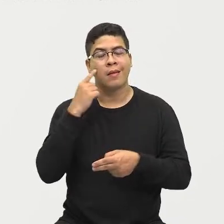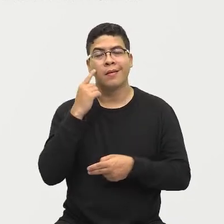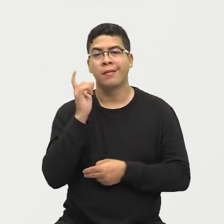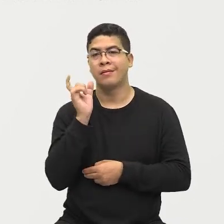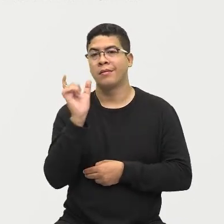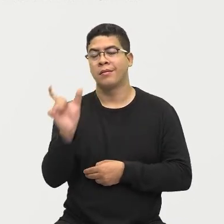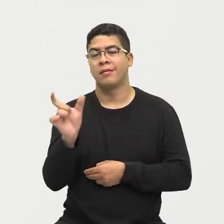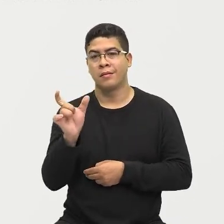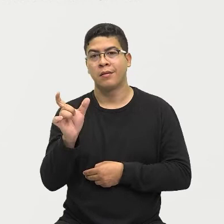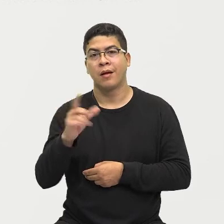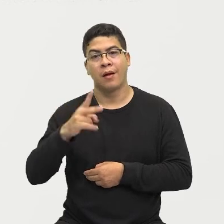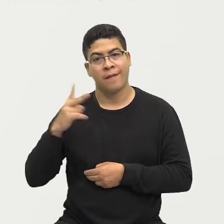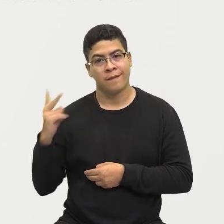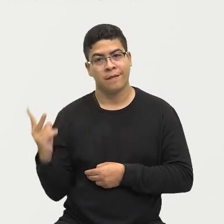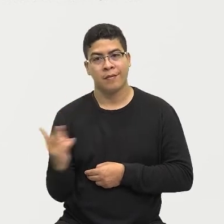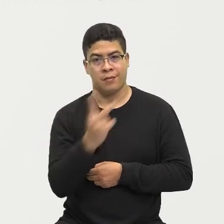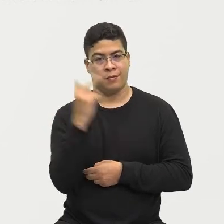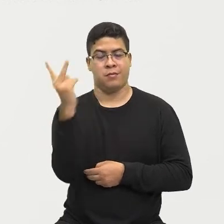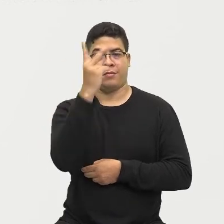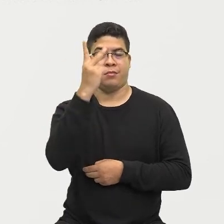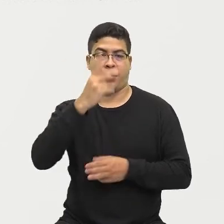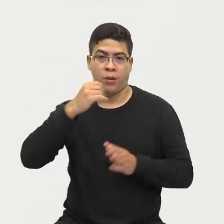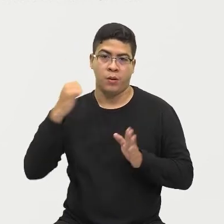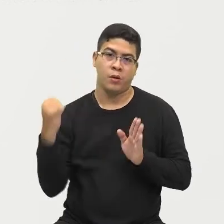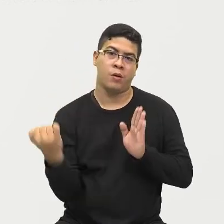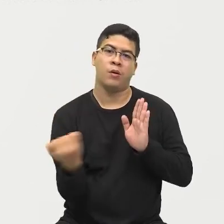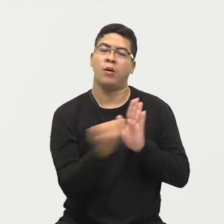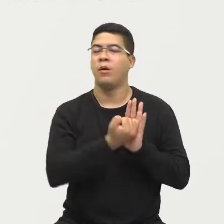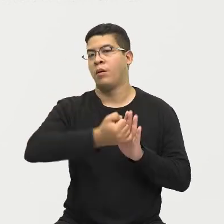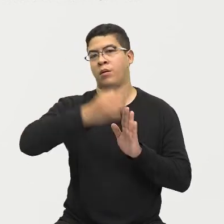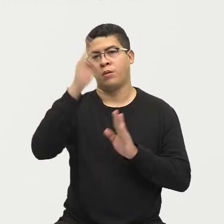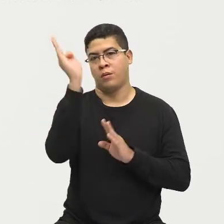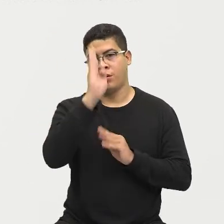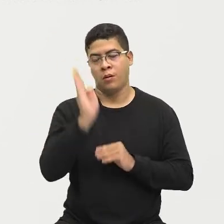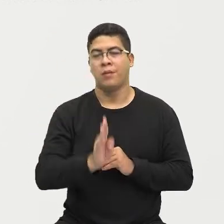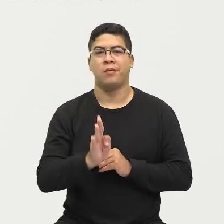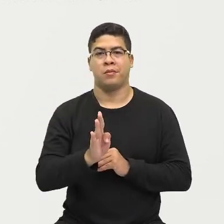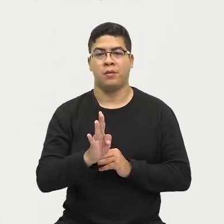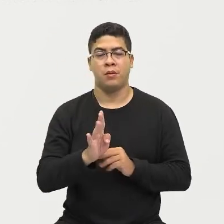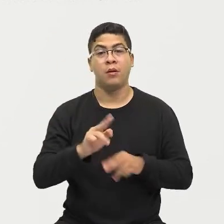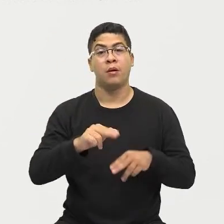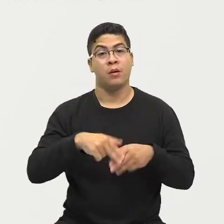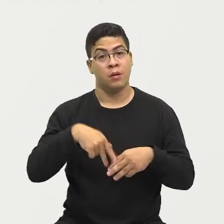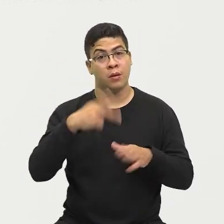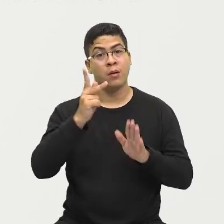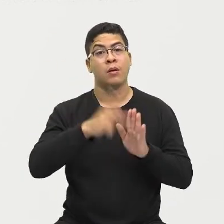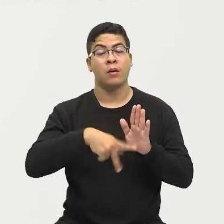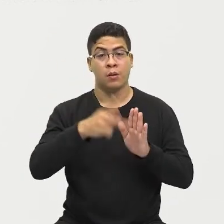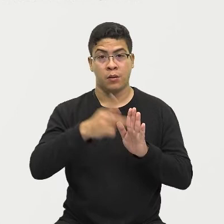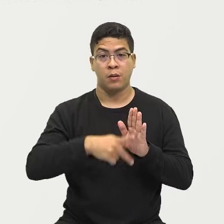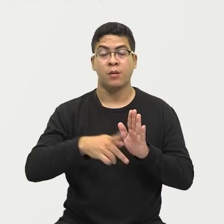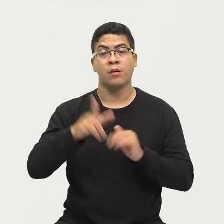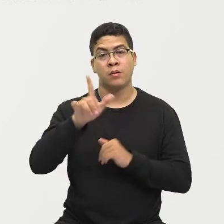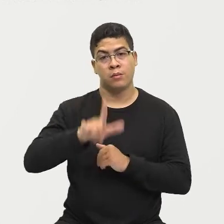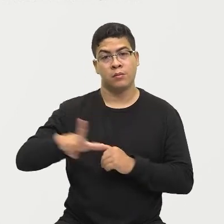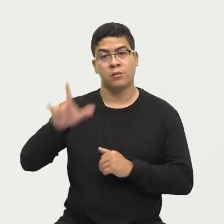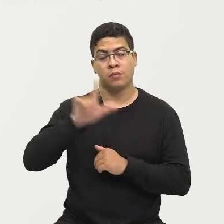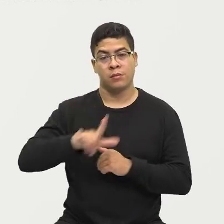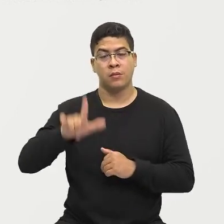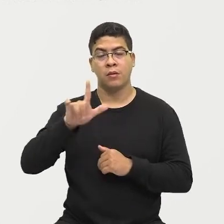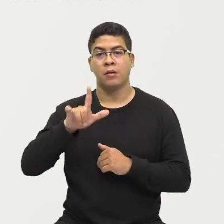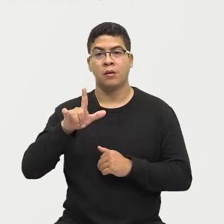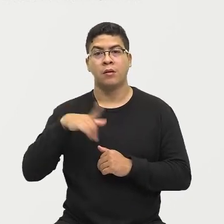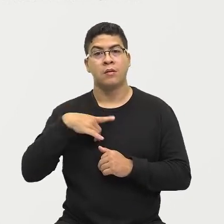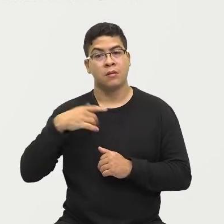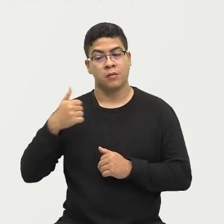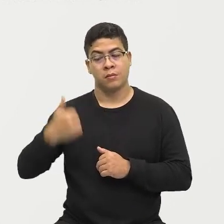Valorização da identidade nacional, busca pela identidade nacional, projeto literário da primeira geração modernista. Isso